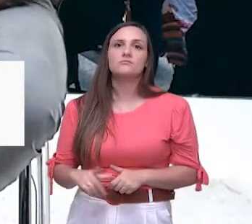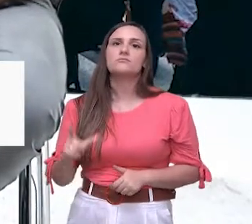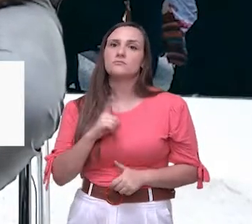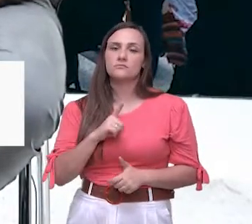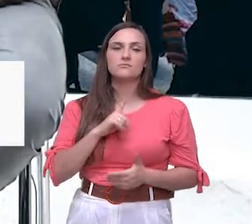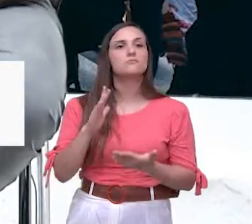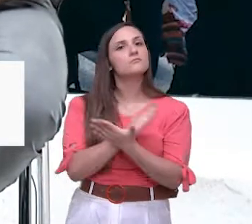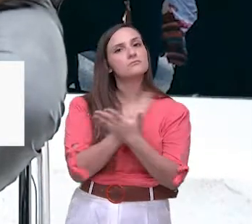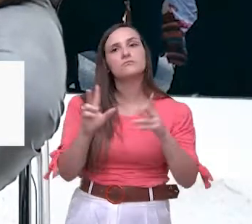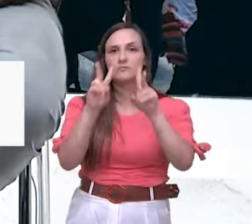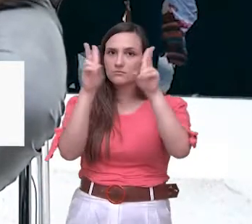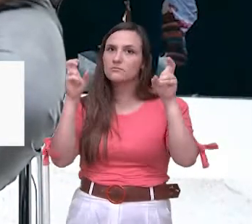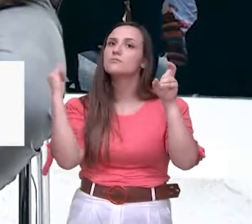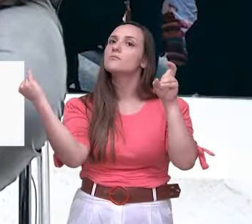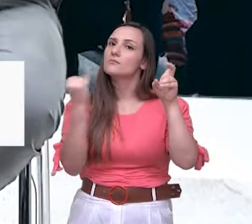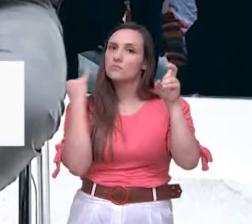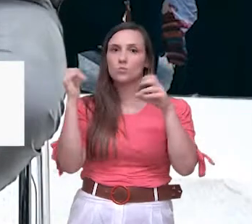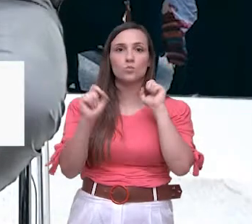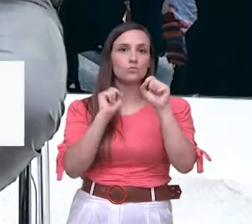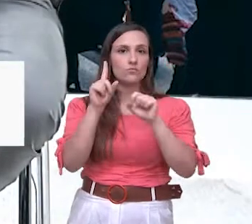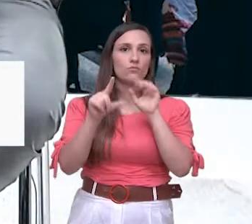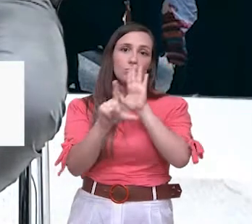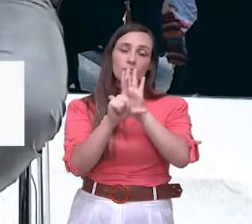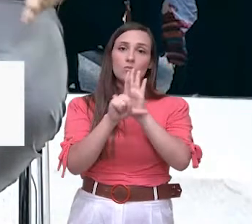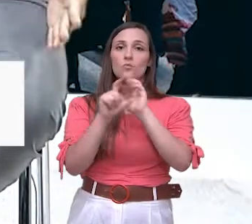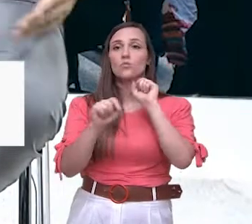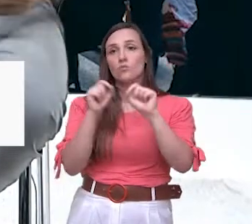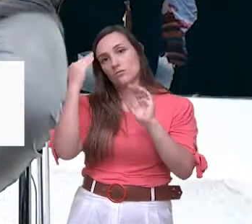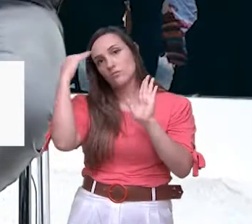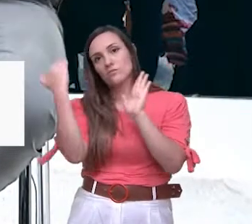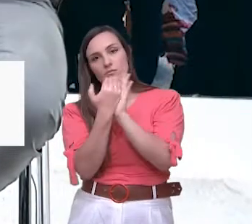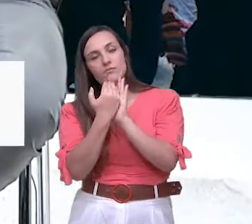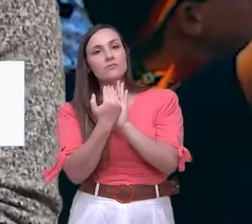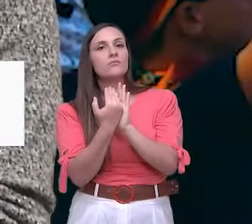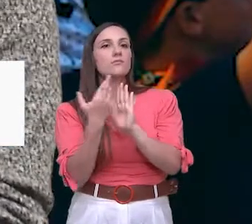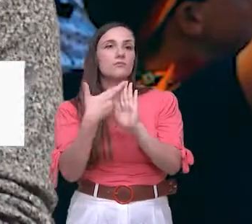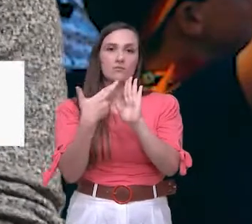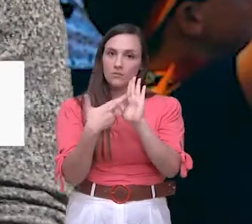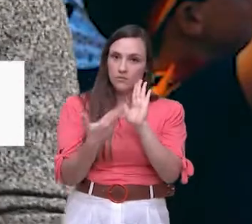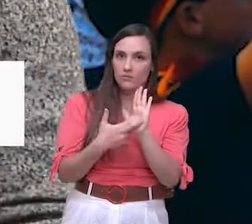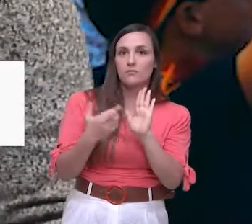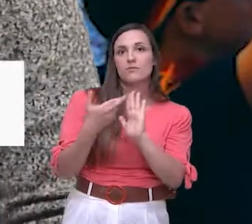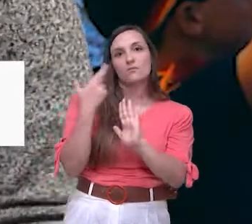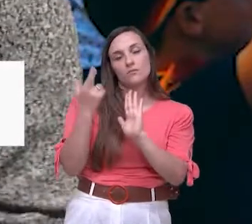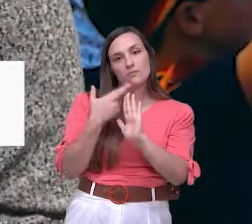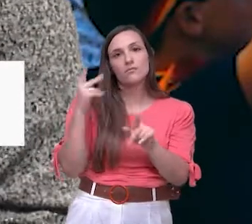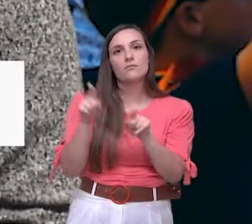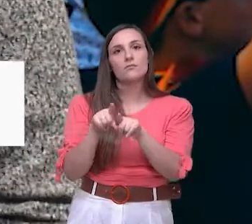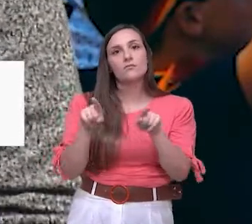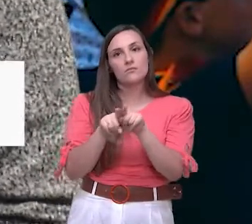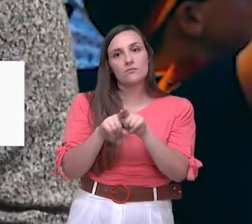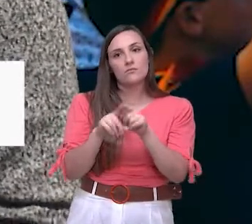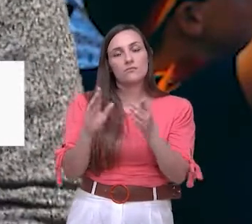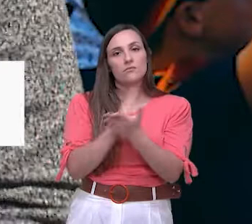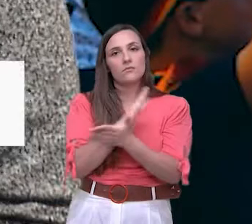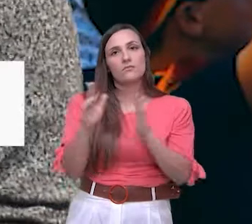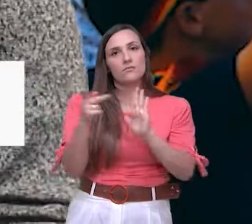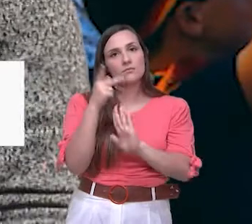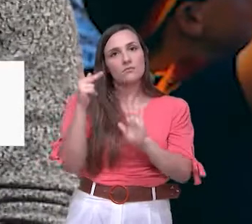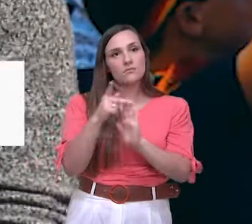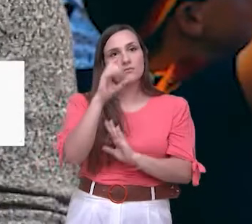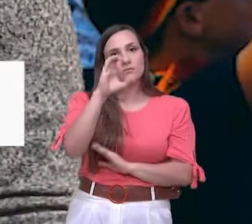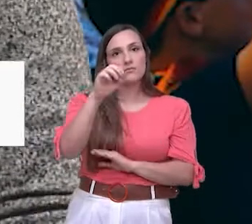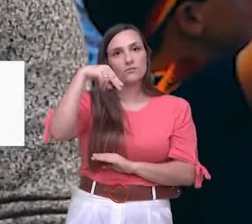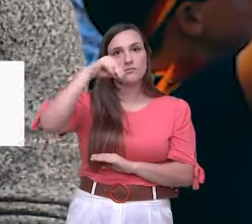LGBT no sistema prisional Então a gente vai falar de assuntos elementares que são desde o que a população LGBT